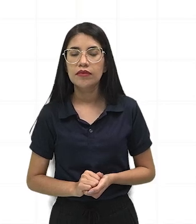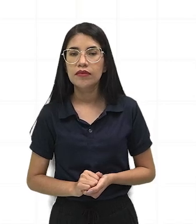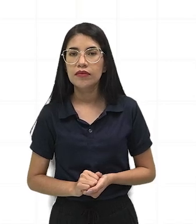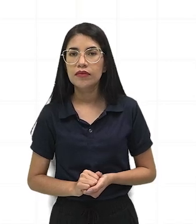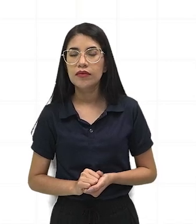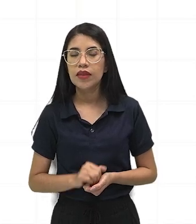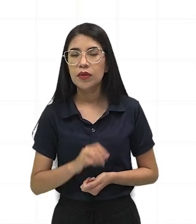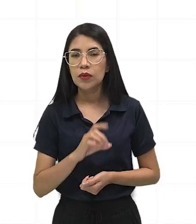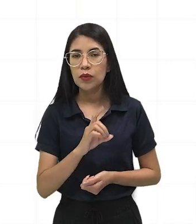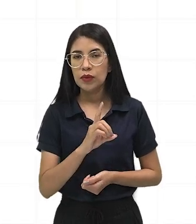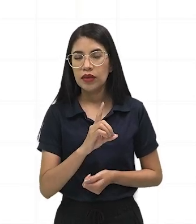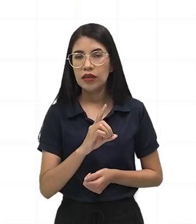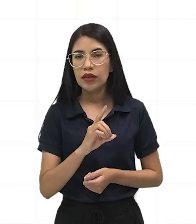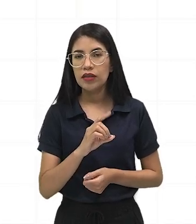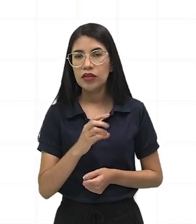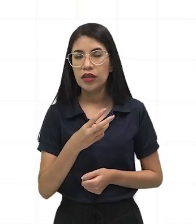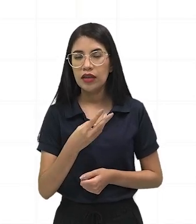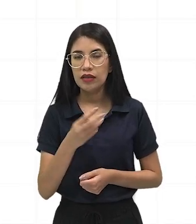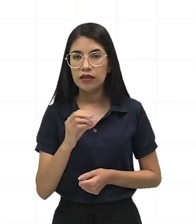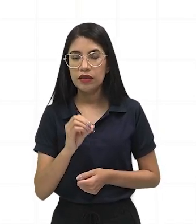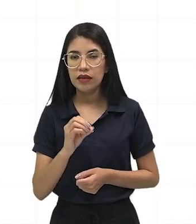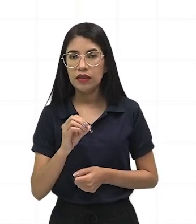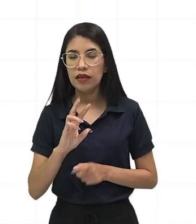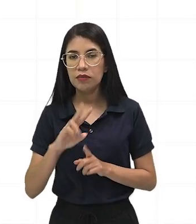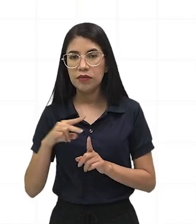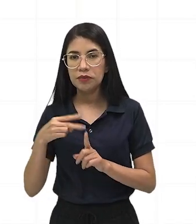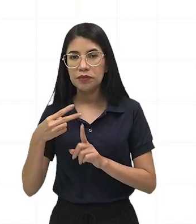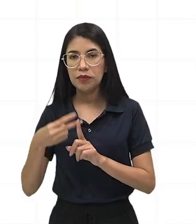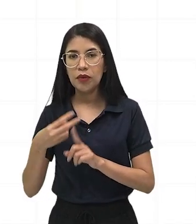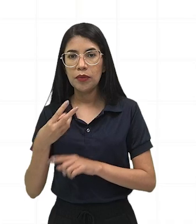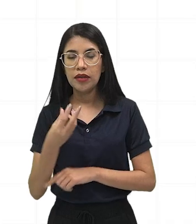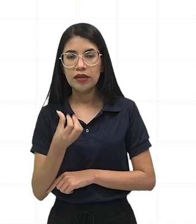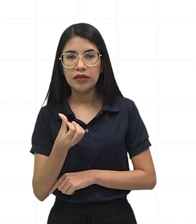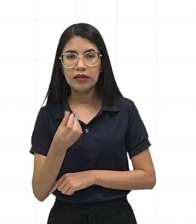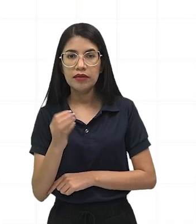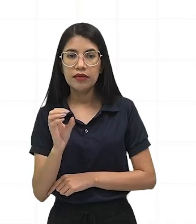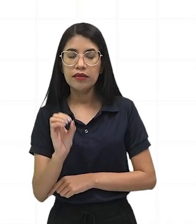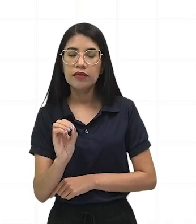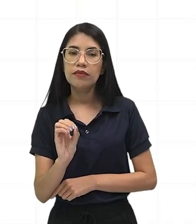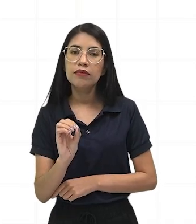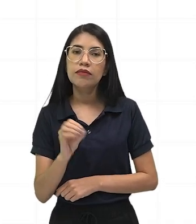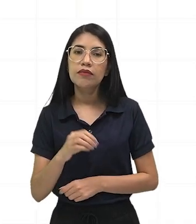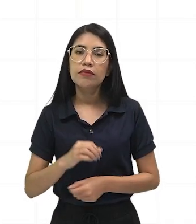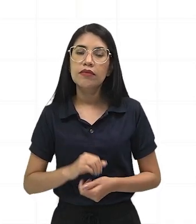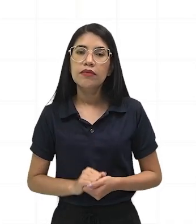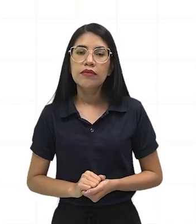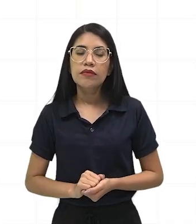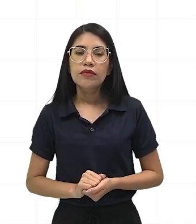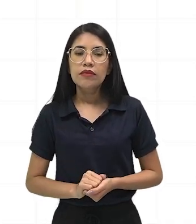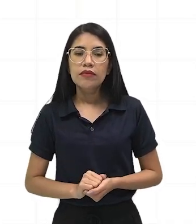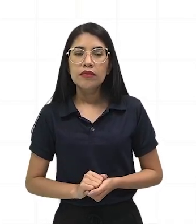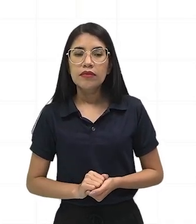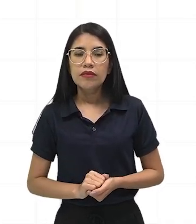De 30 para 60. Né? Ó, 30, vimos até aqui, né?